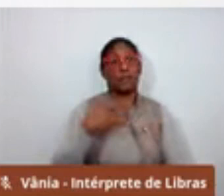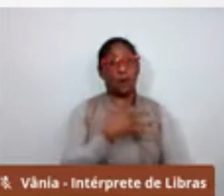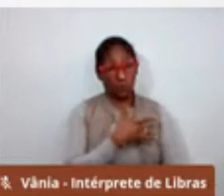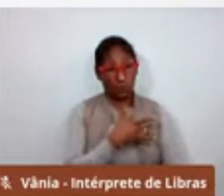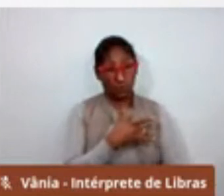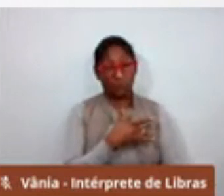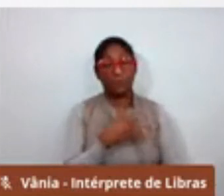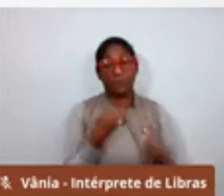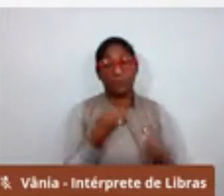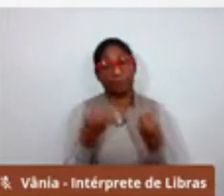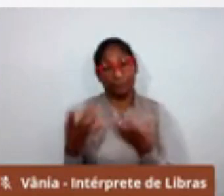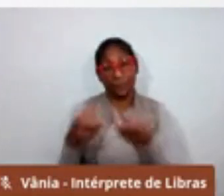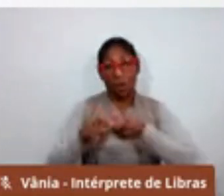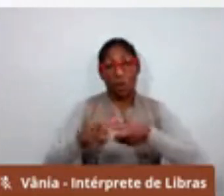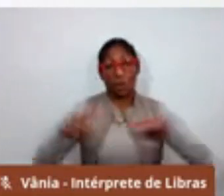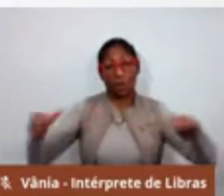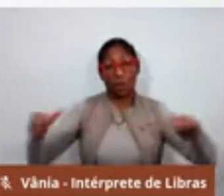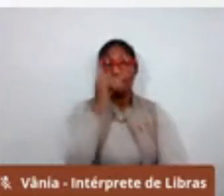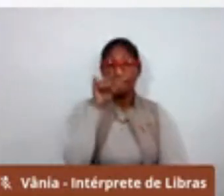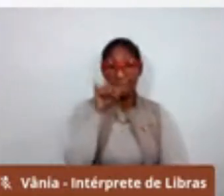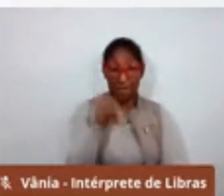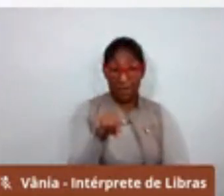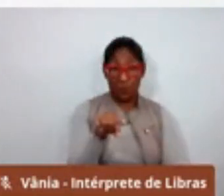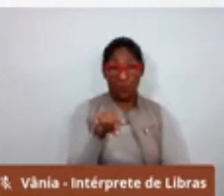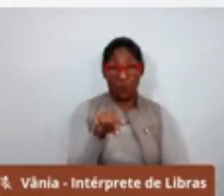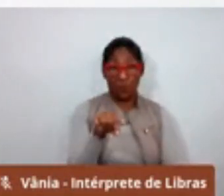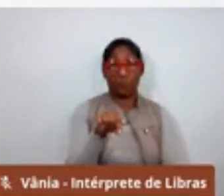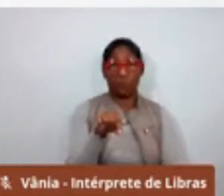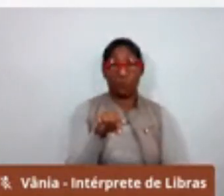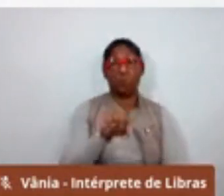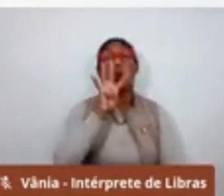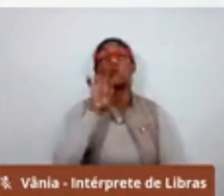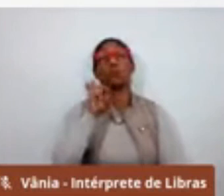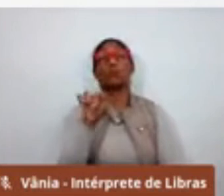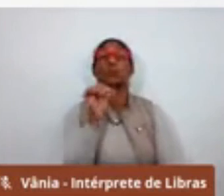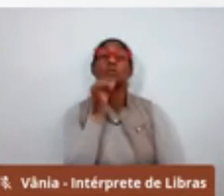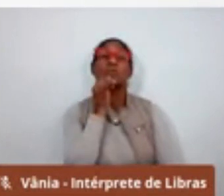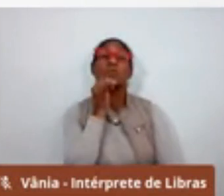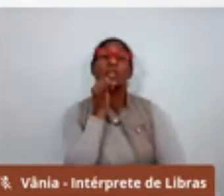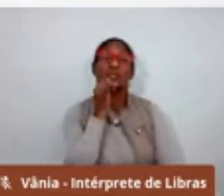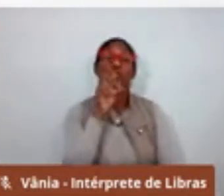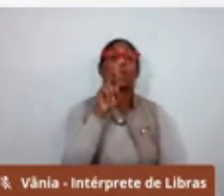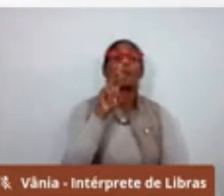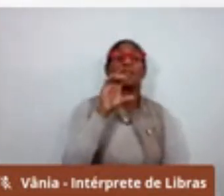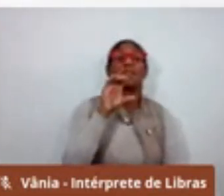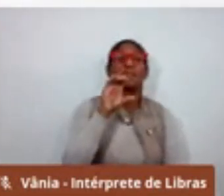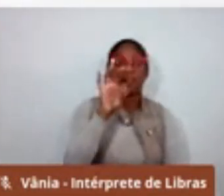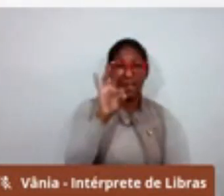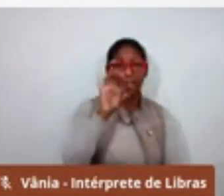viabilizar ampliar de 1.000 para 4.000 testes de RT-PCR, os